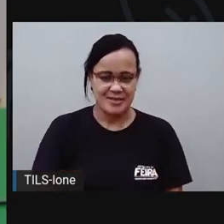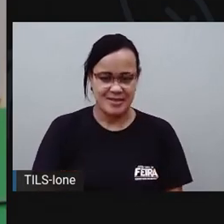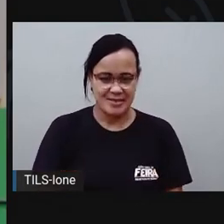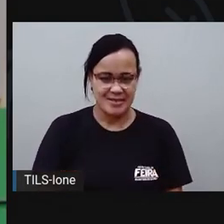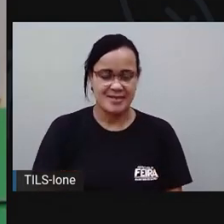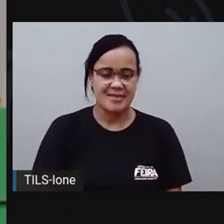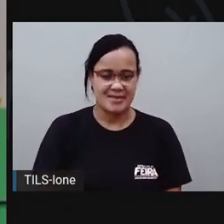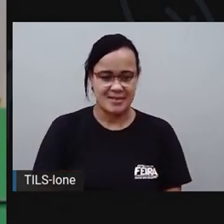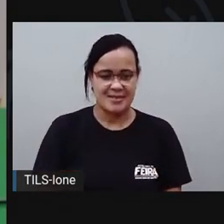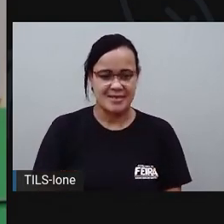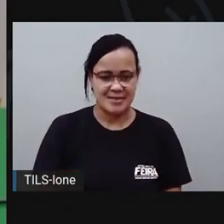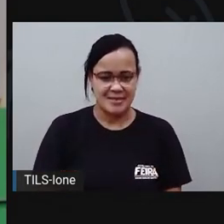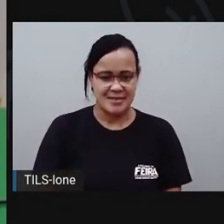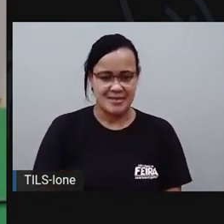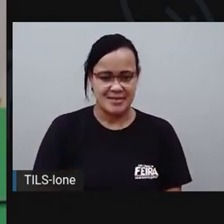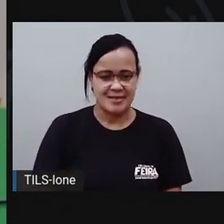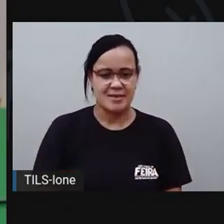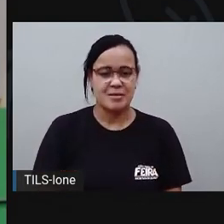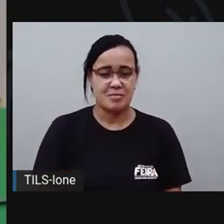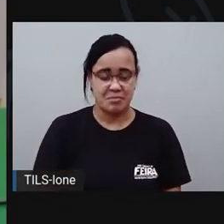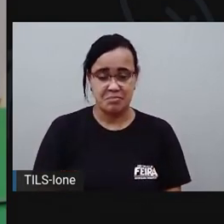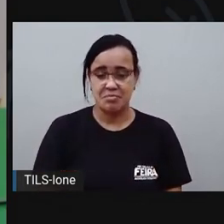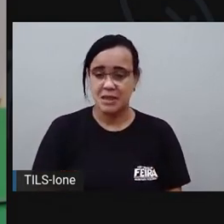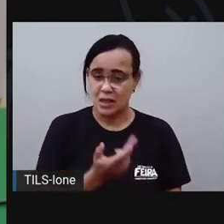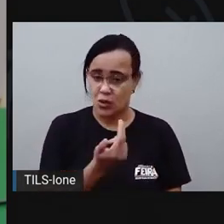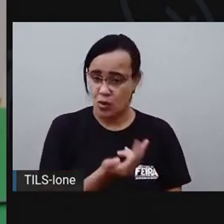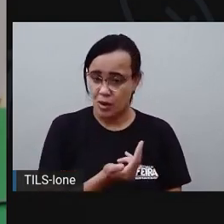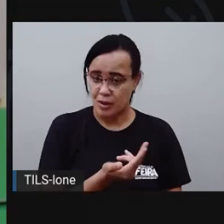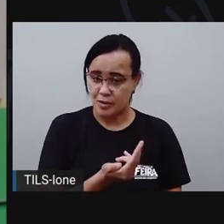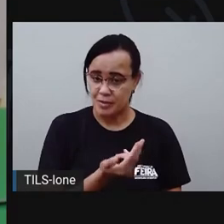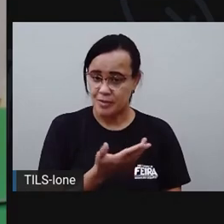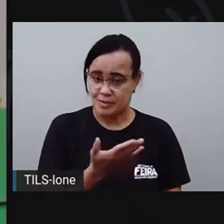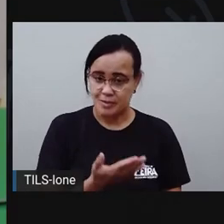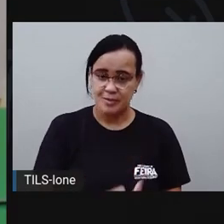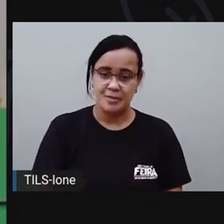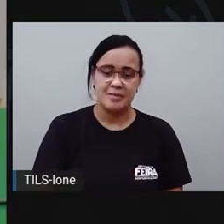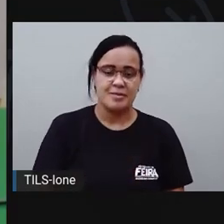Do outro lado, nós fazemos a mesma coisa.